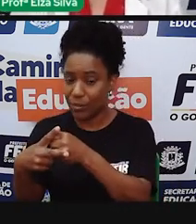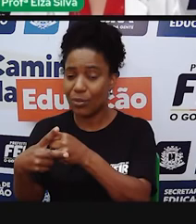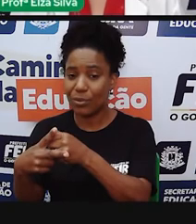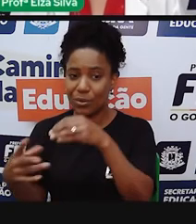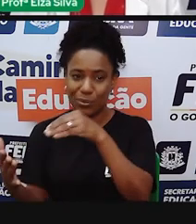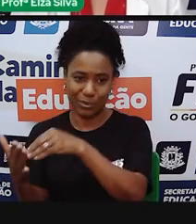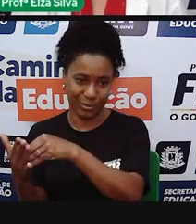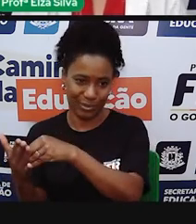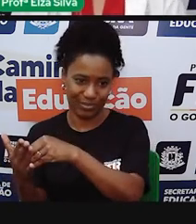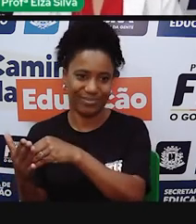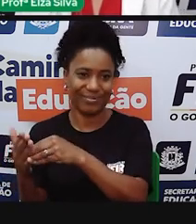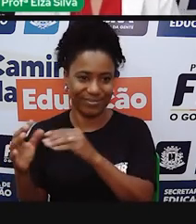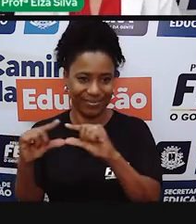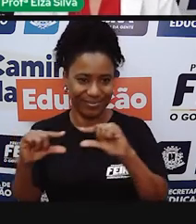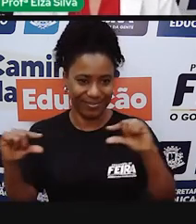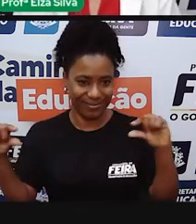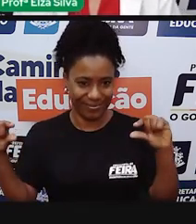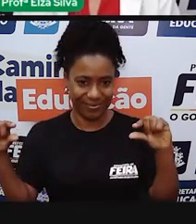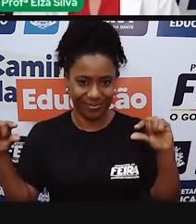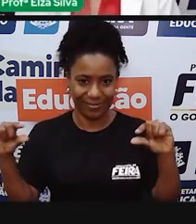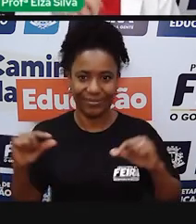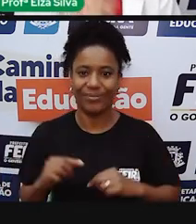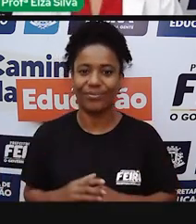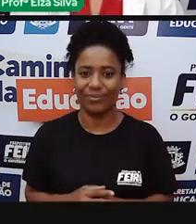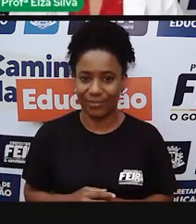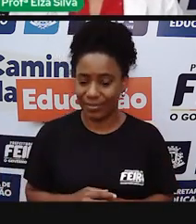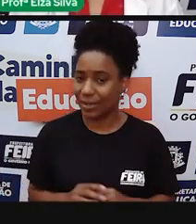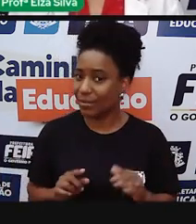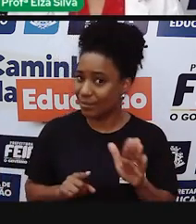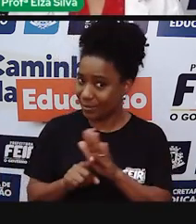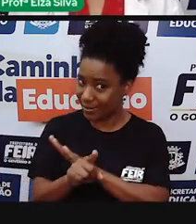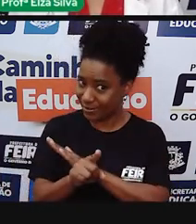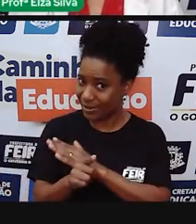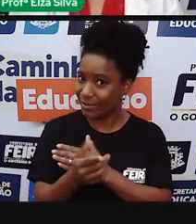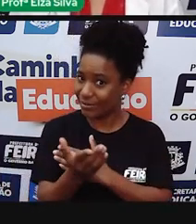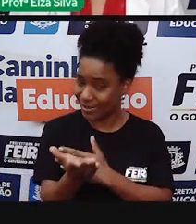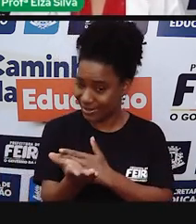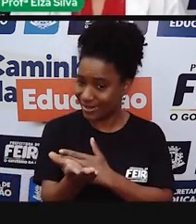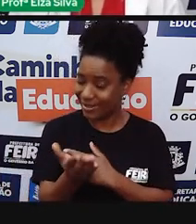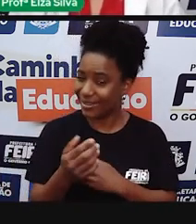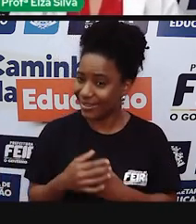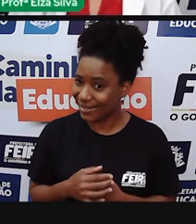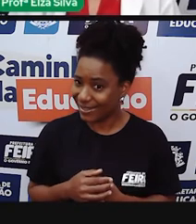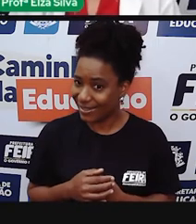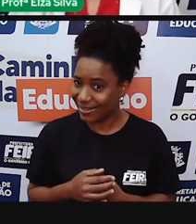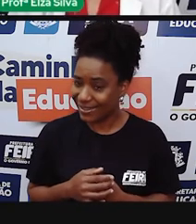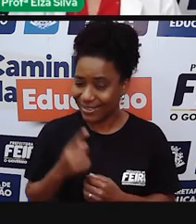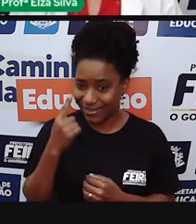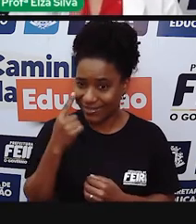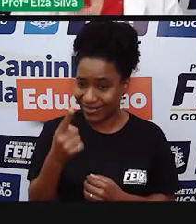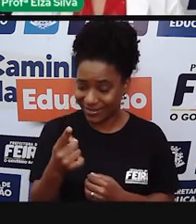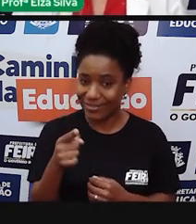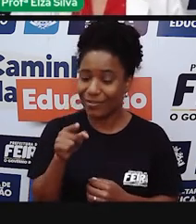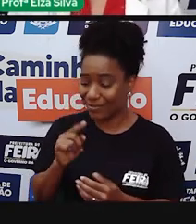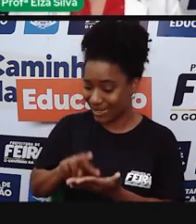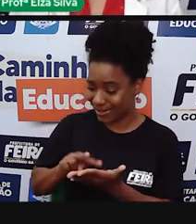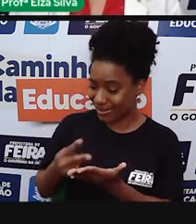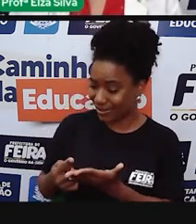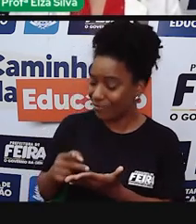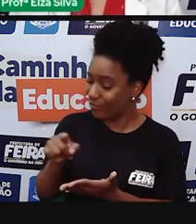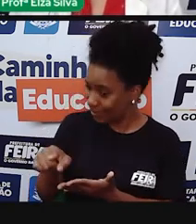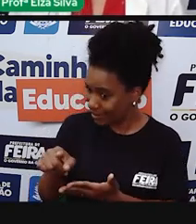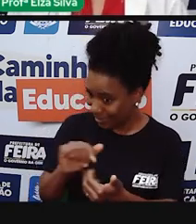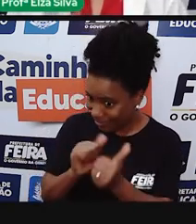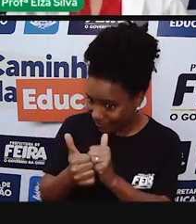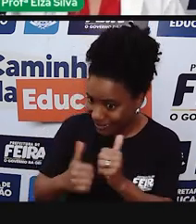oração. Do you play soccer? Estou perguntando para você, student. Do you play soccer? Você joga